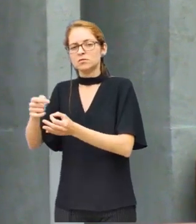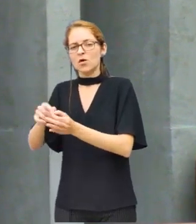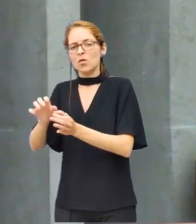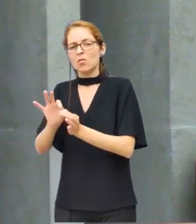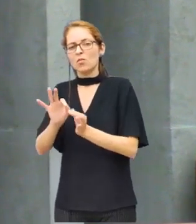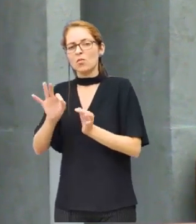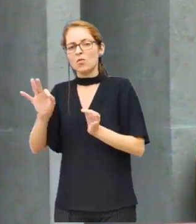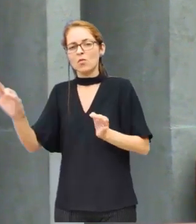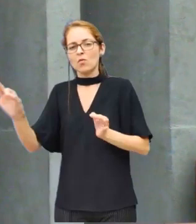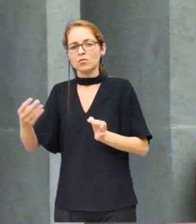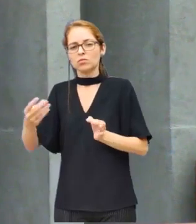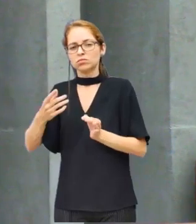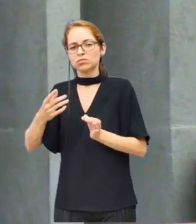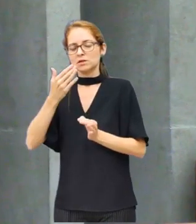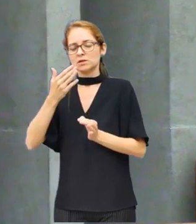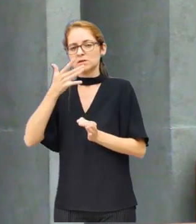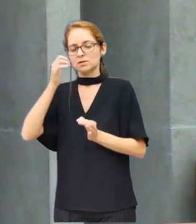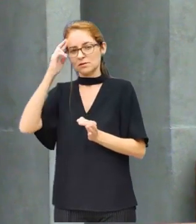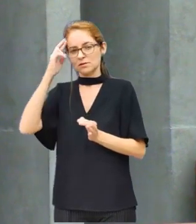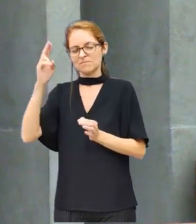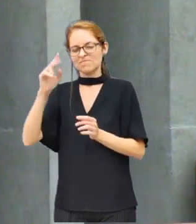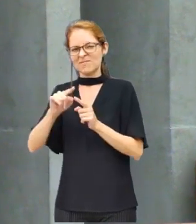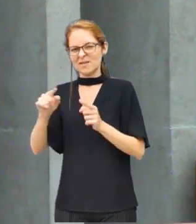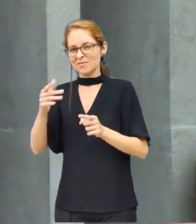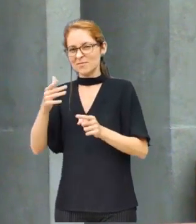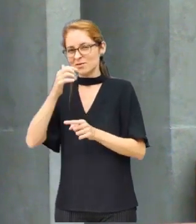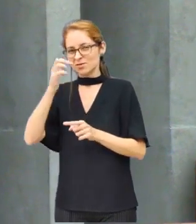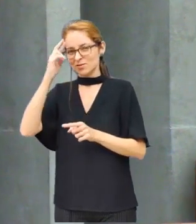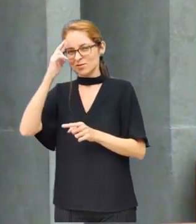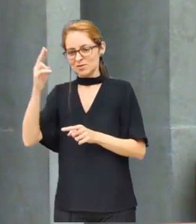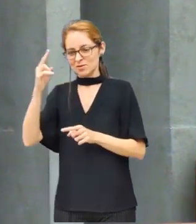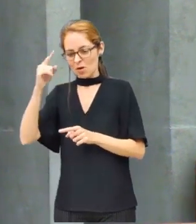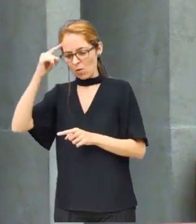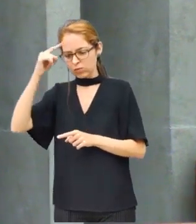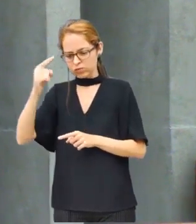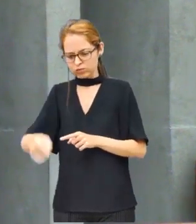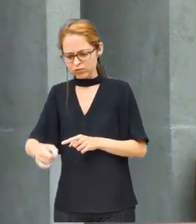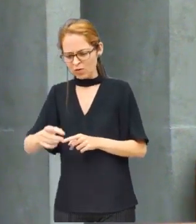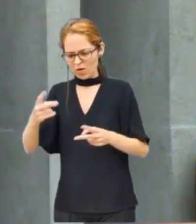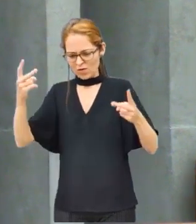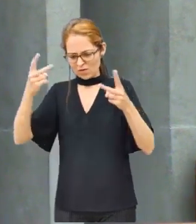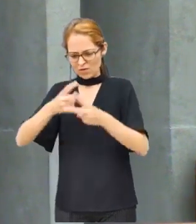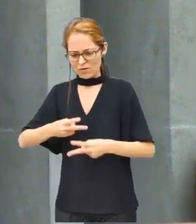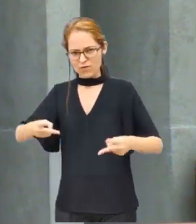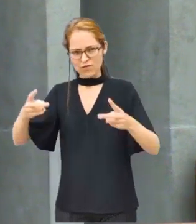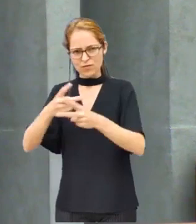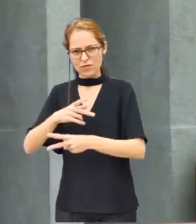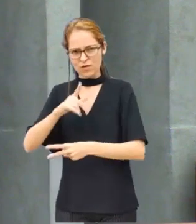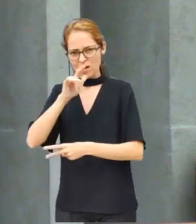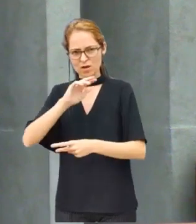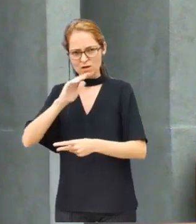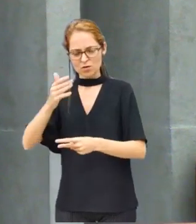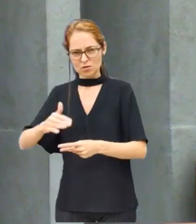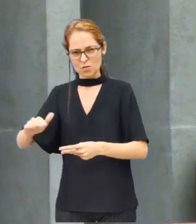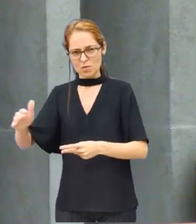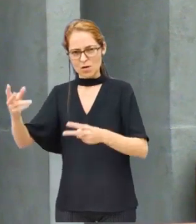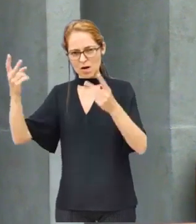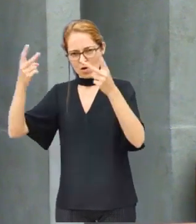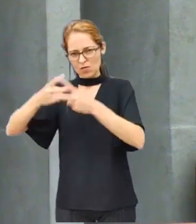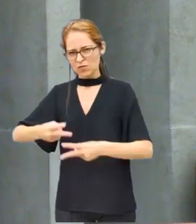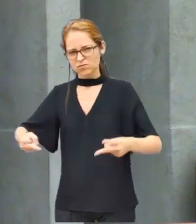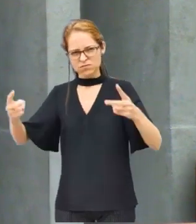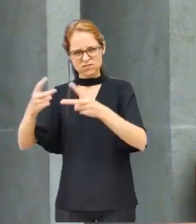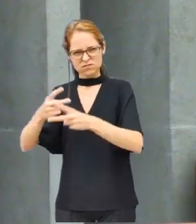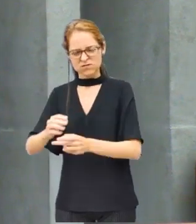da presença do Senhor. Mas o Senhor lançou sobre o mar um forte vento e fez-se no mar uma grande